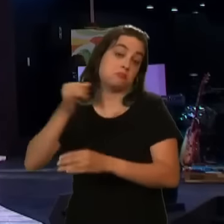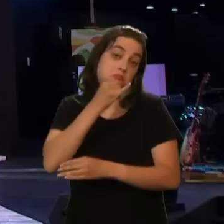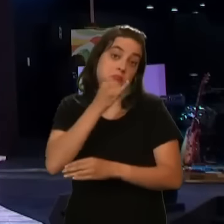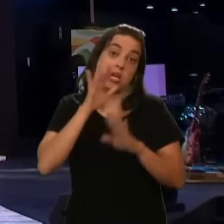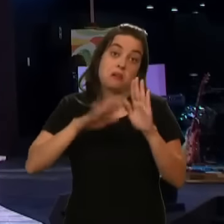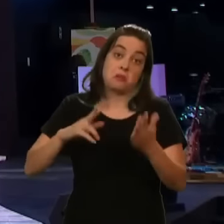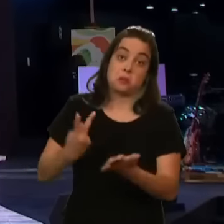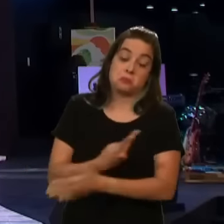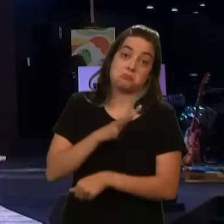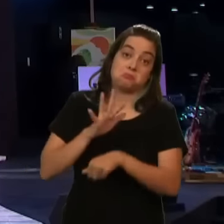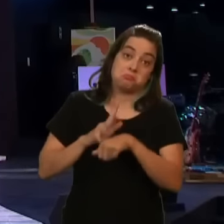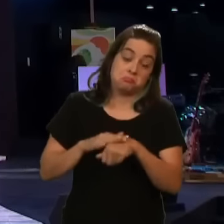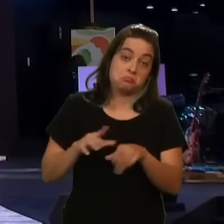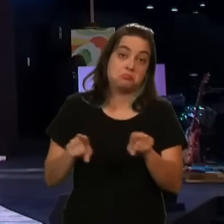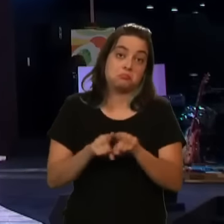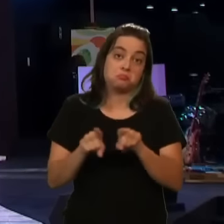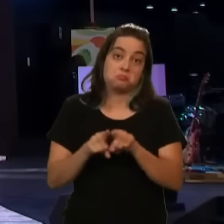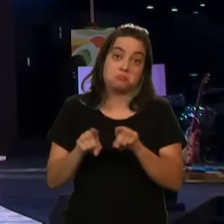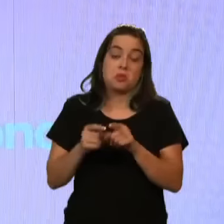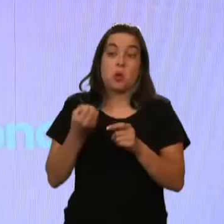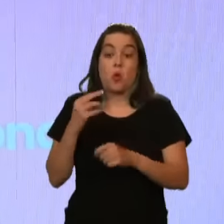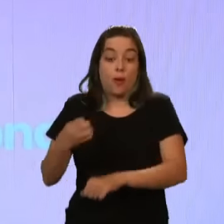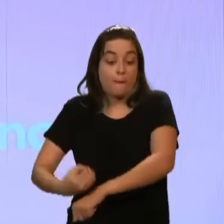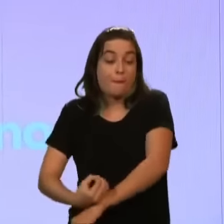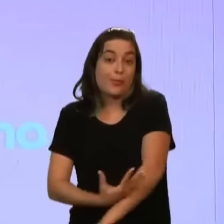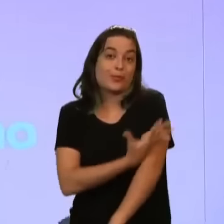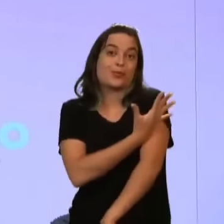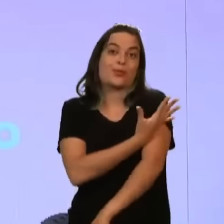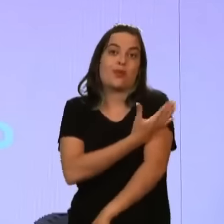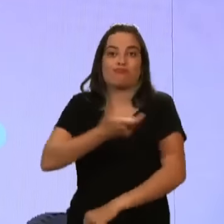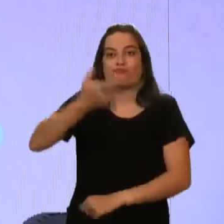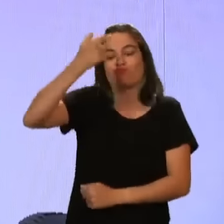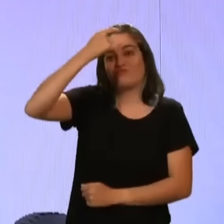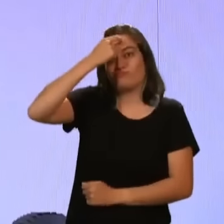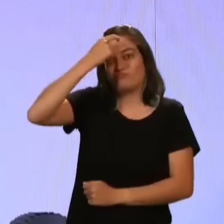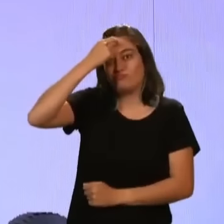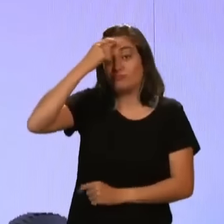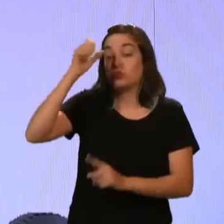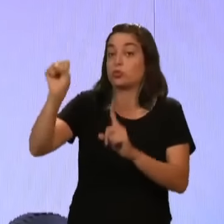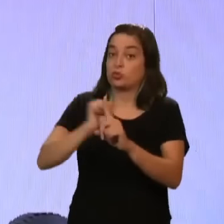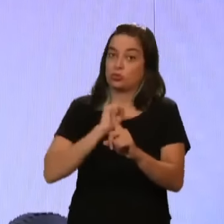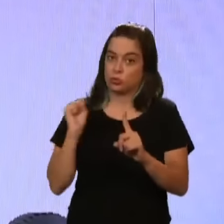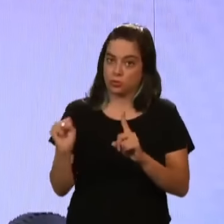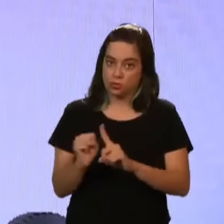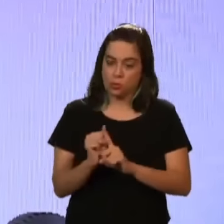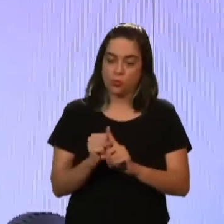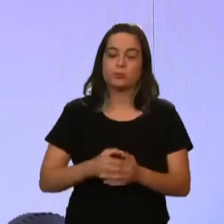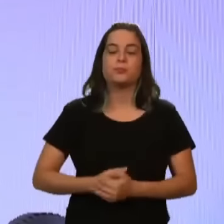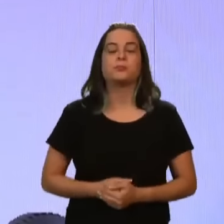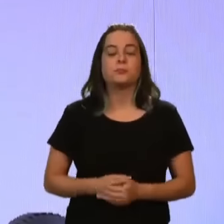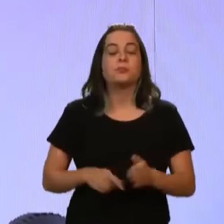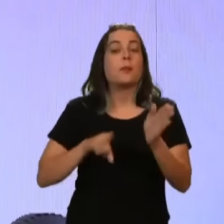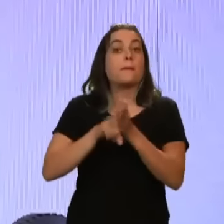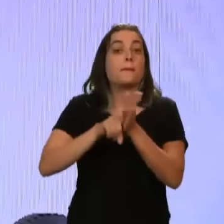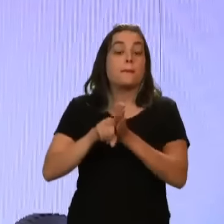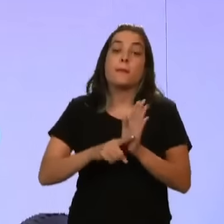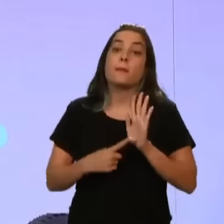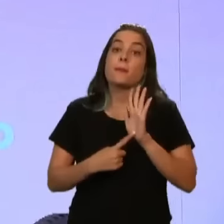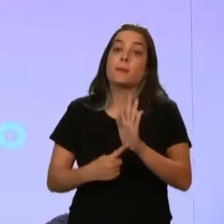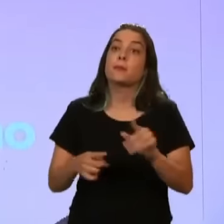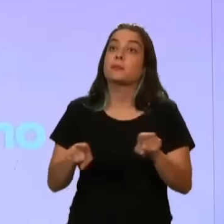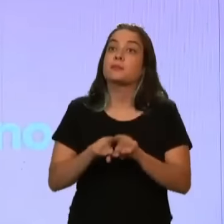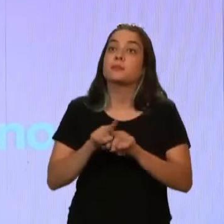desenvolver doenças ao desenvolvimento emocional, intelectual, social. As pesquisas mostram, por exemplo,